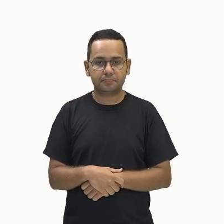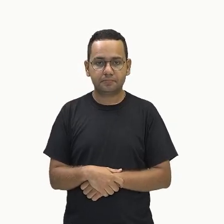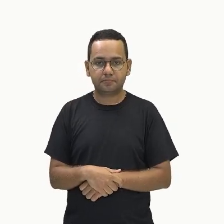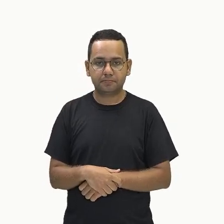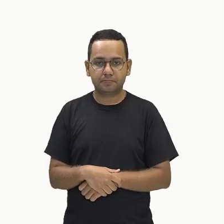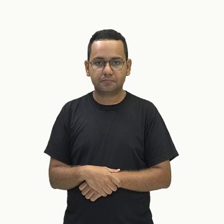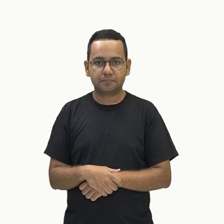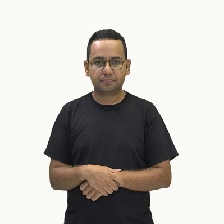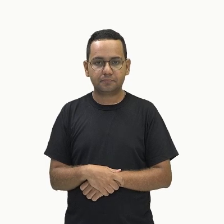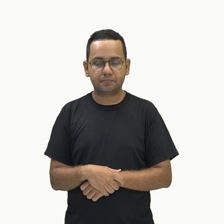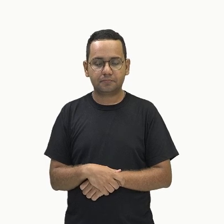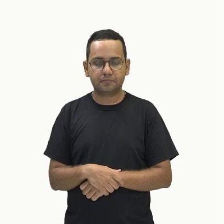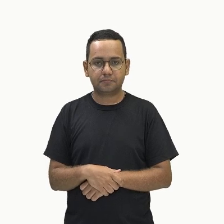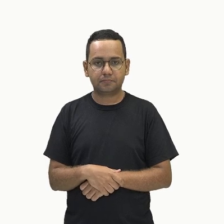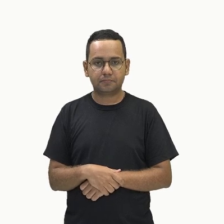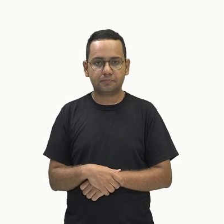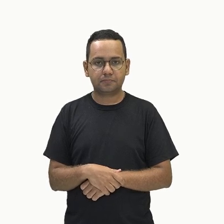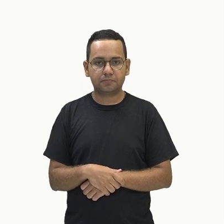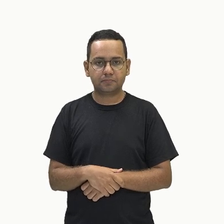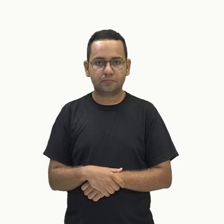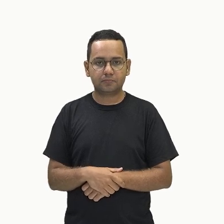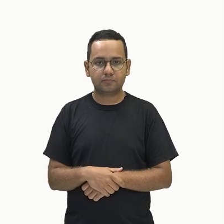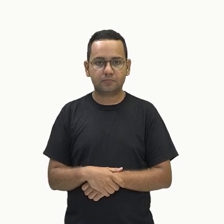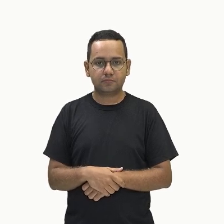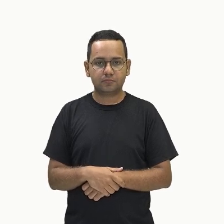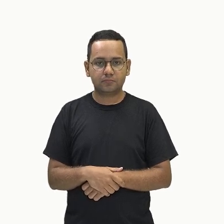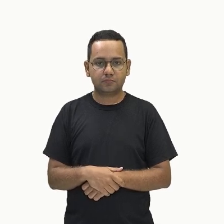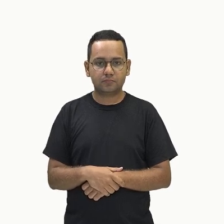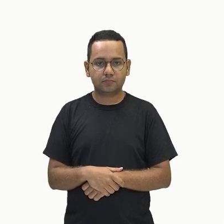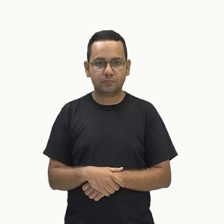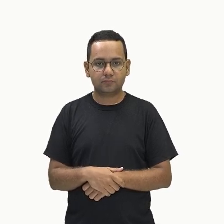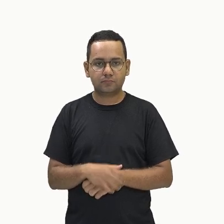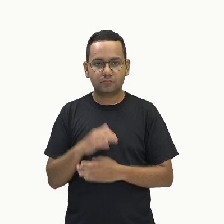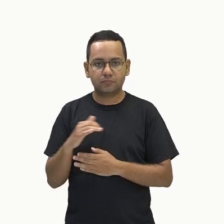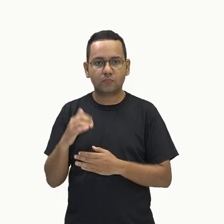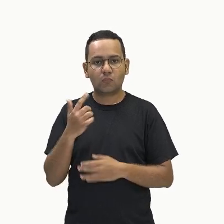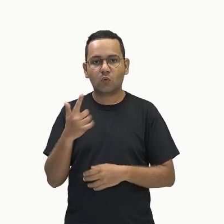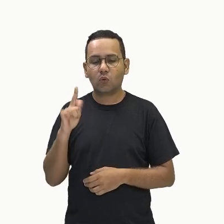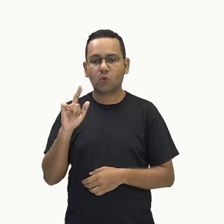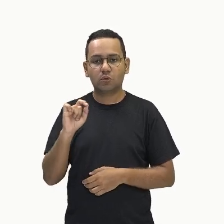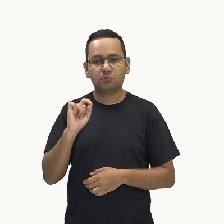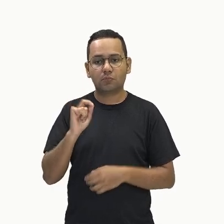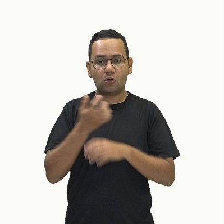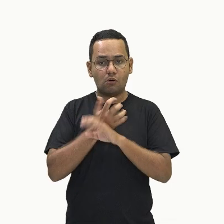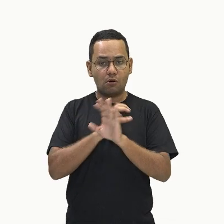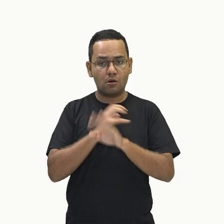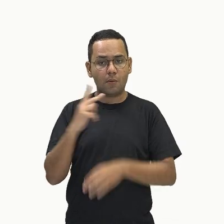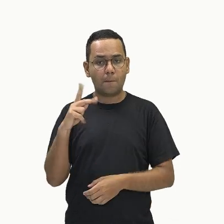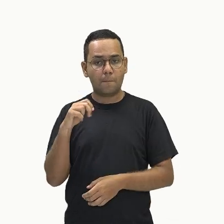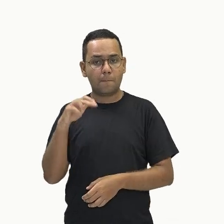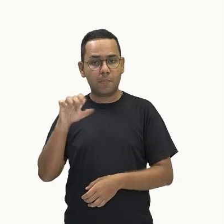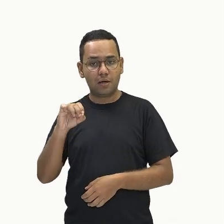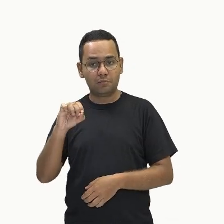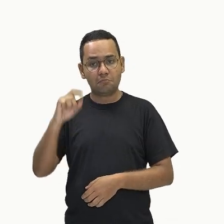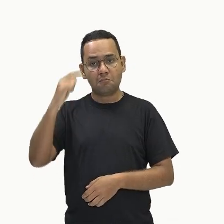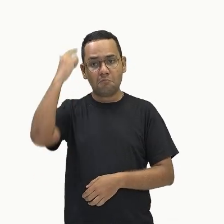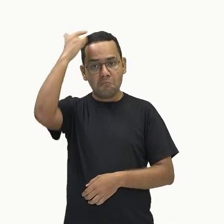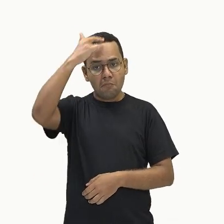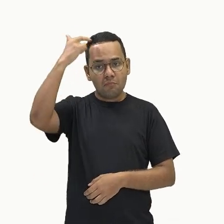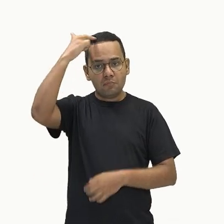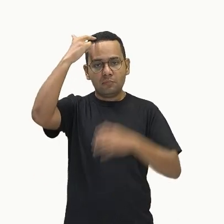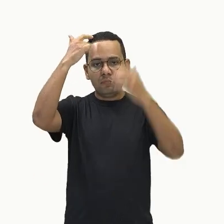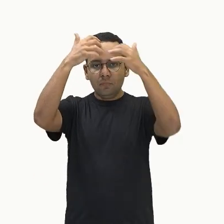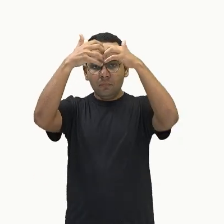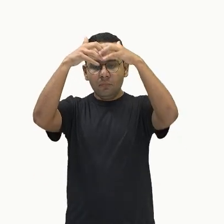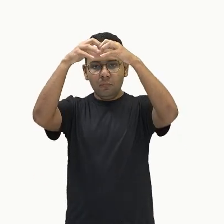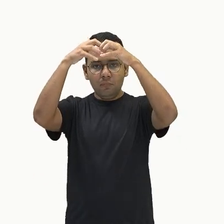Temos os ossos planos, como os ossos do seu crânio, certo? Só